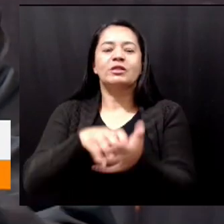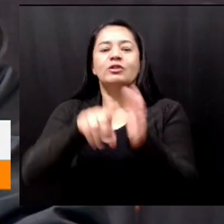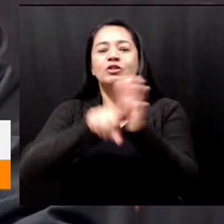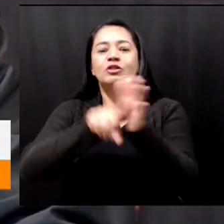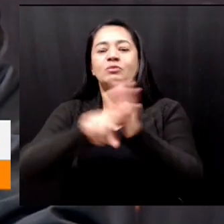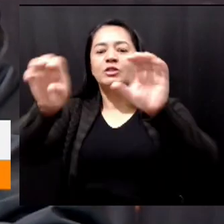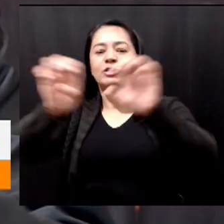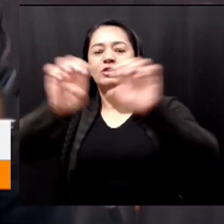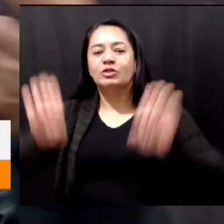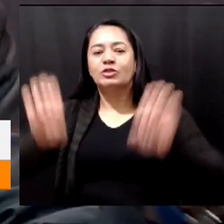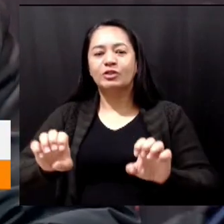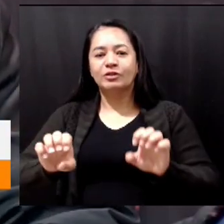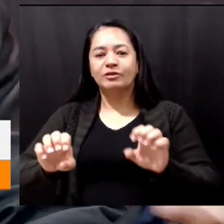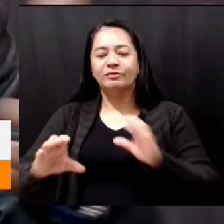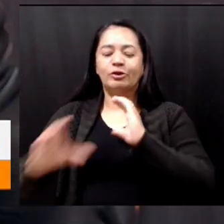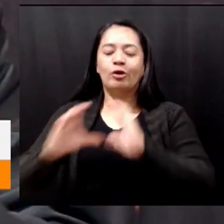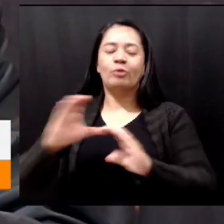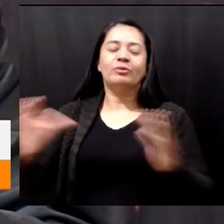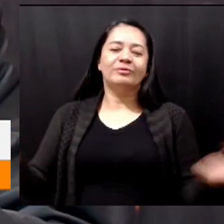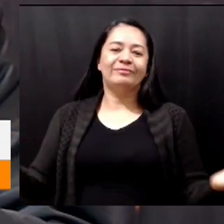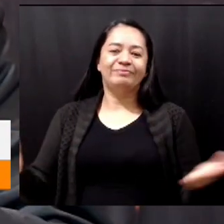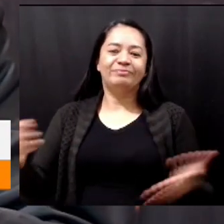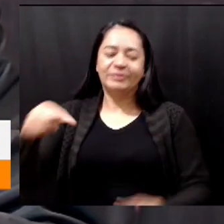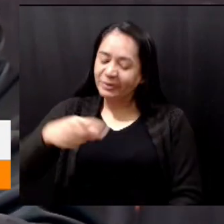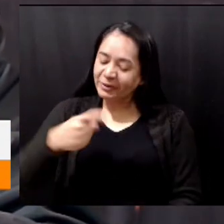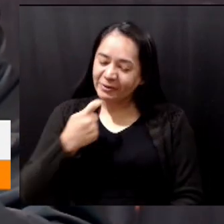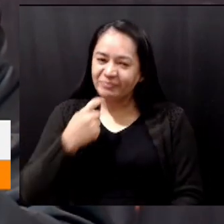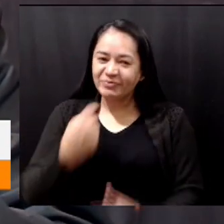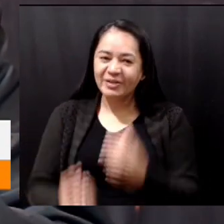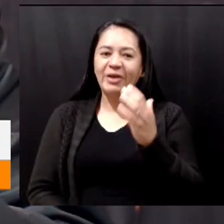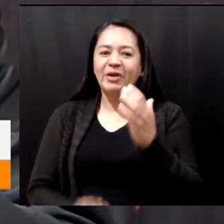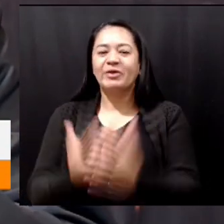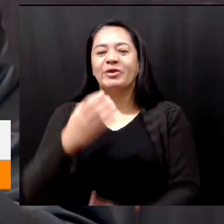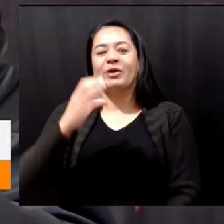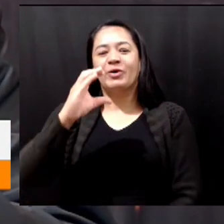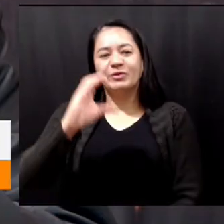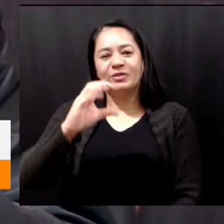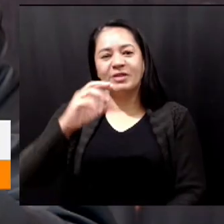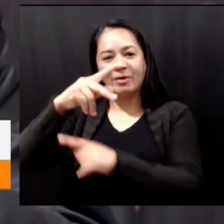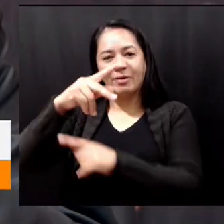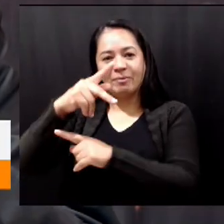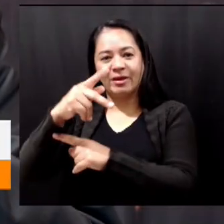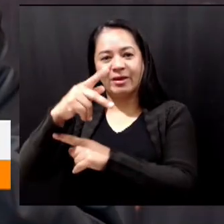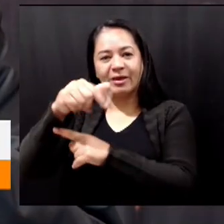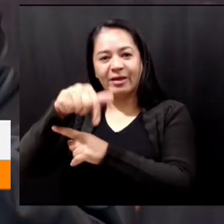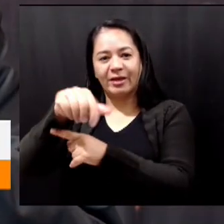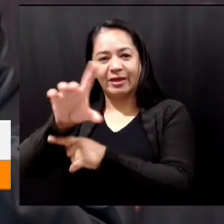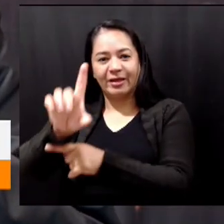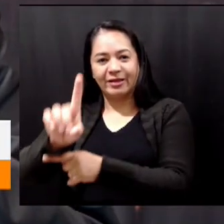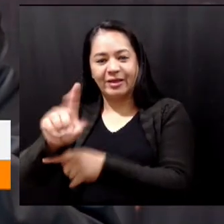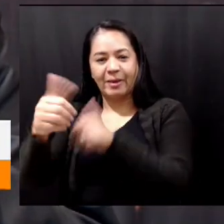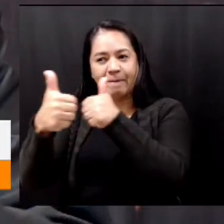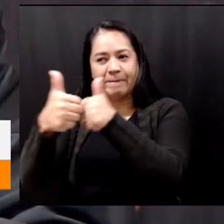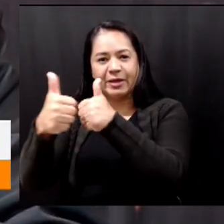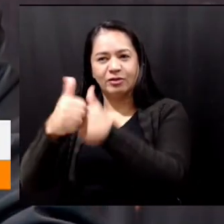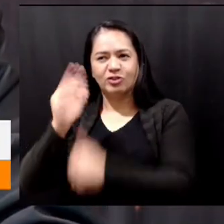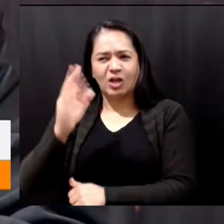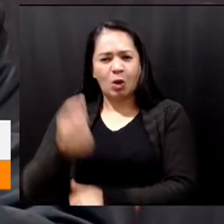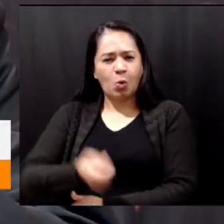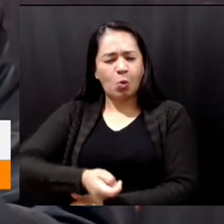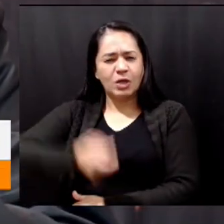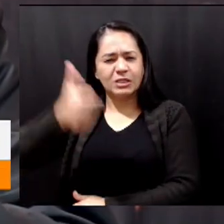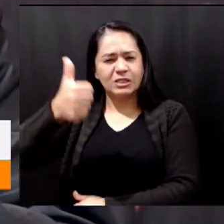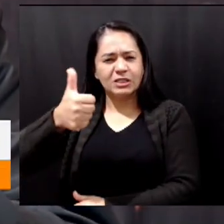Telecomunicações? Campinas. Aí criou-se o CPQD, que agora está próximo de fazer aí 40, 50 anos,